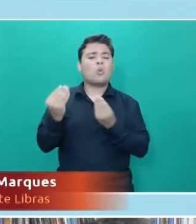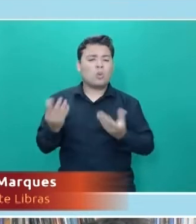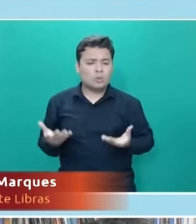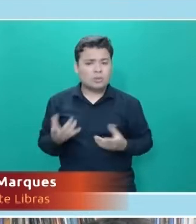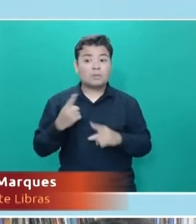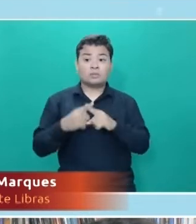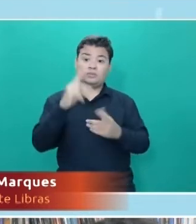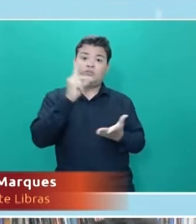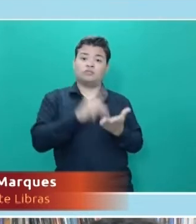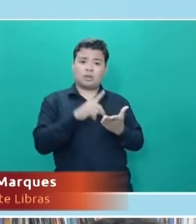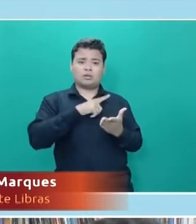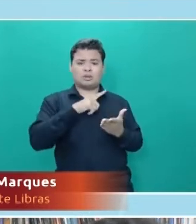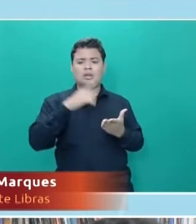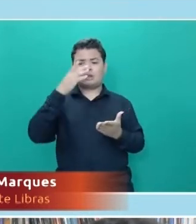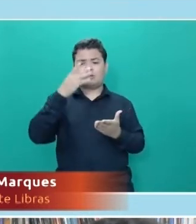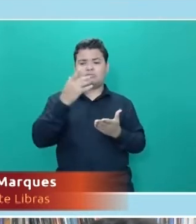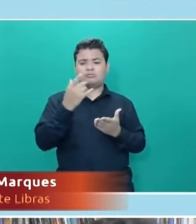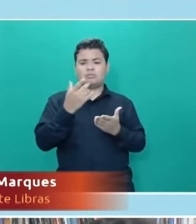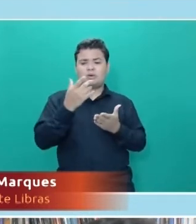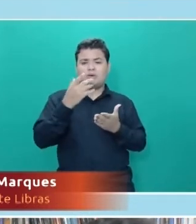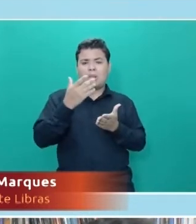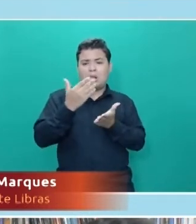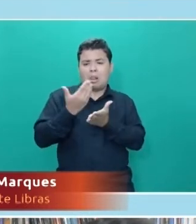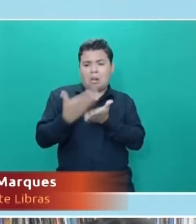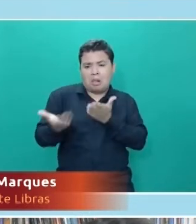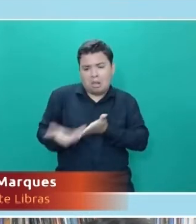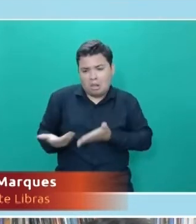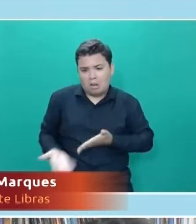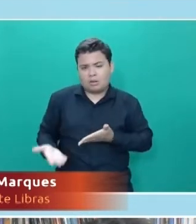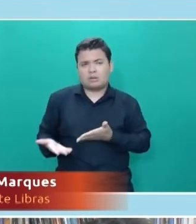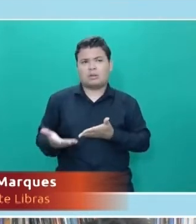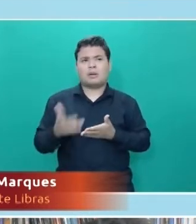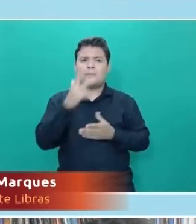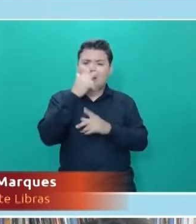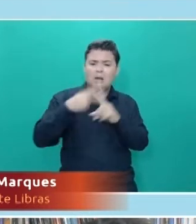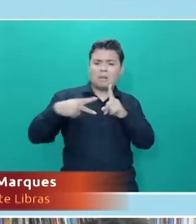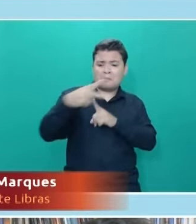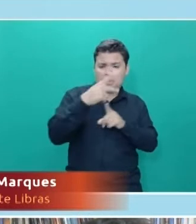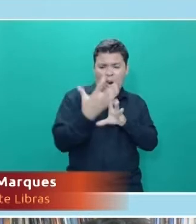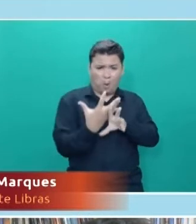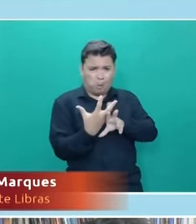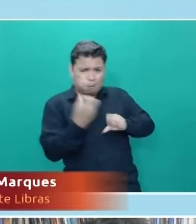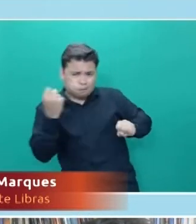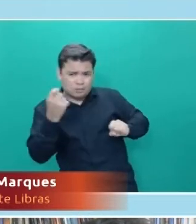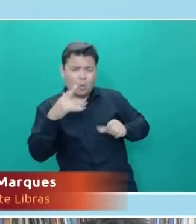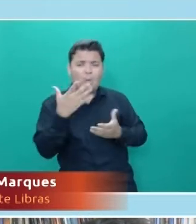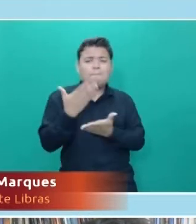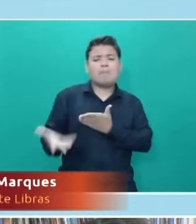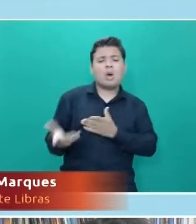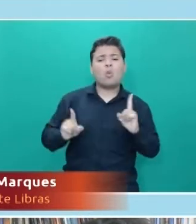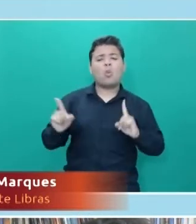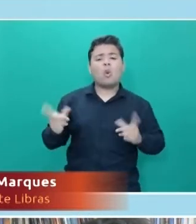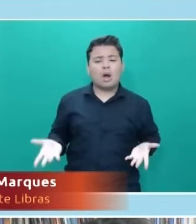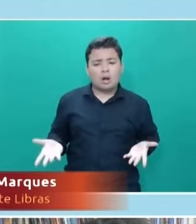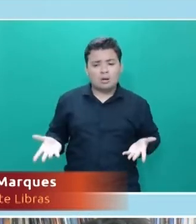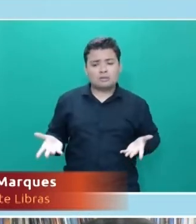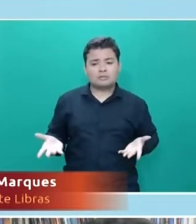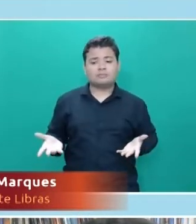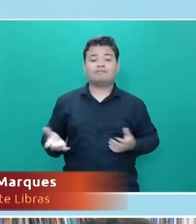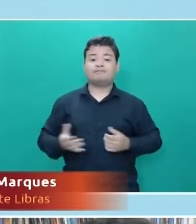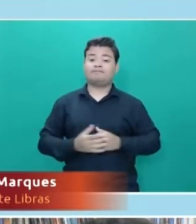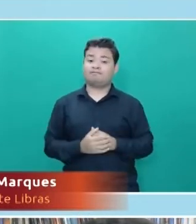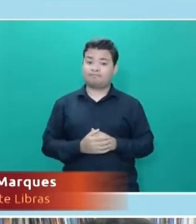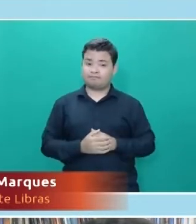muito importante hoje, a Previdência Social, ela lucra ou ela perde com o número de pagamentos? Essa pirâmide do déficit,